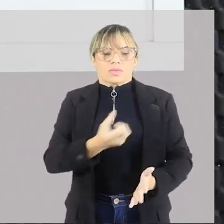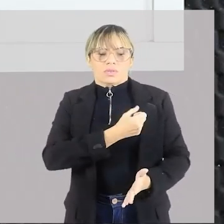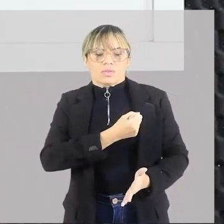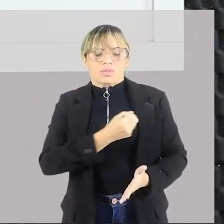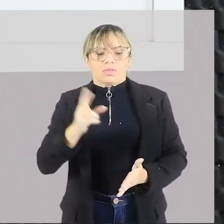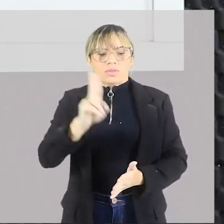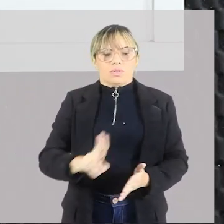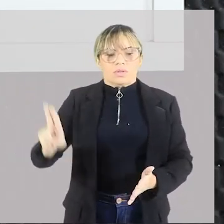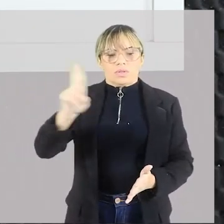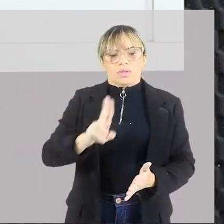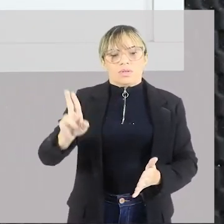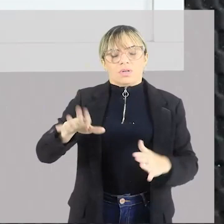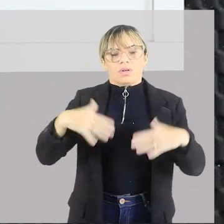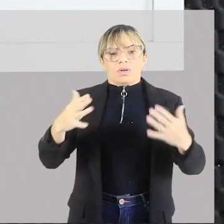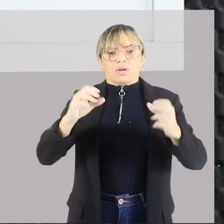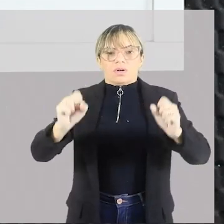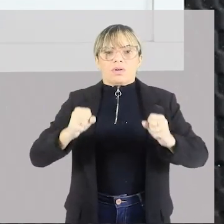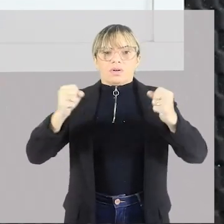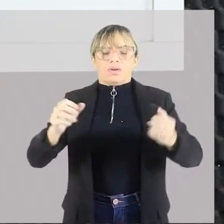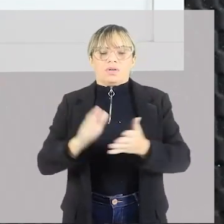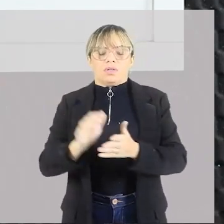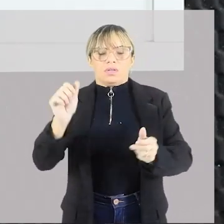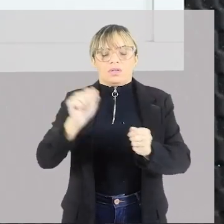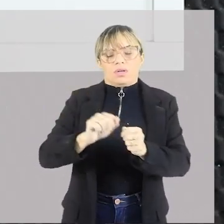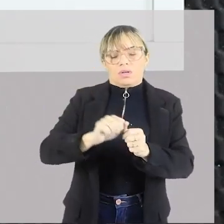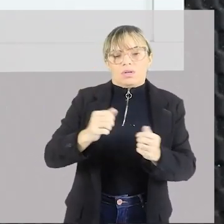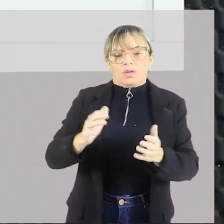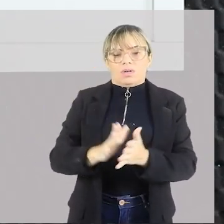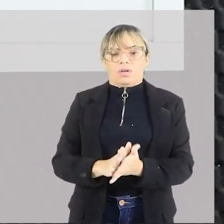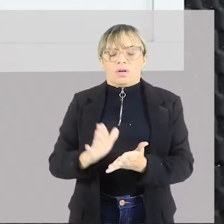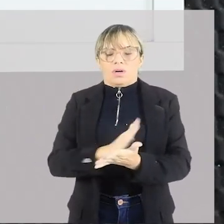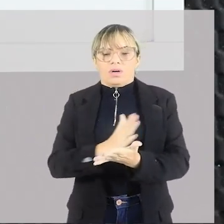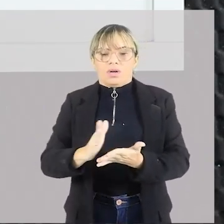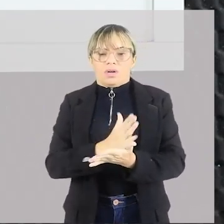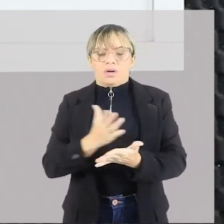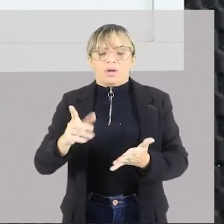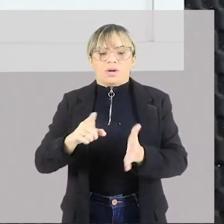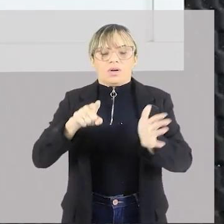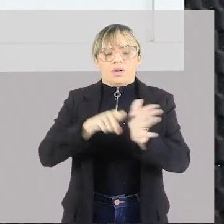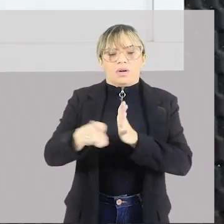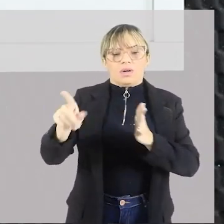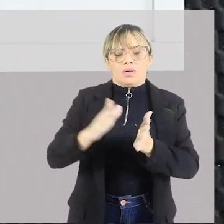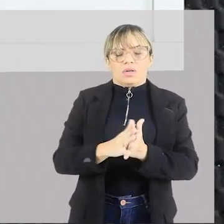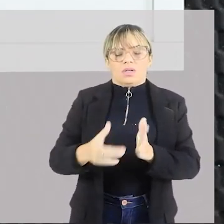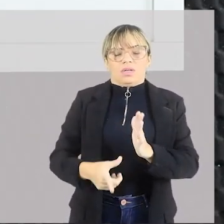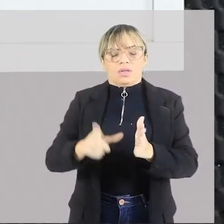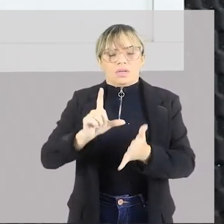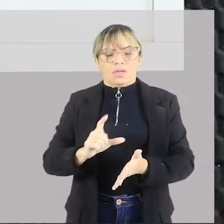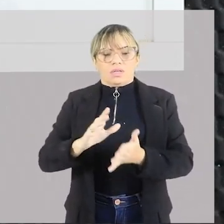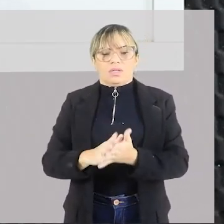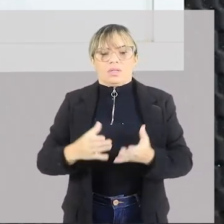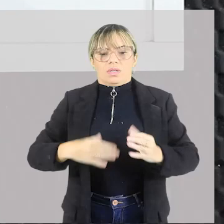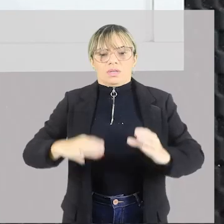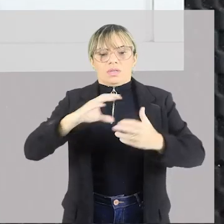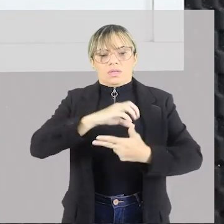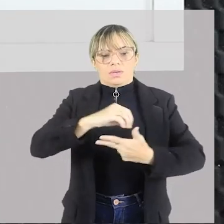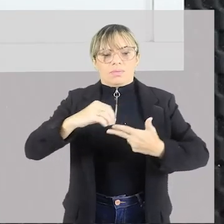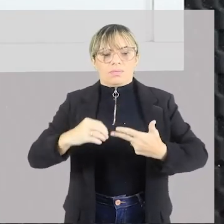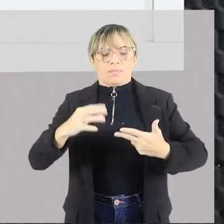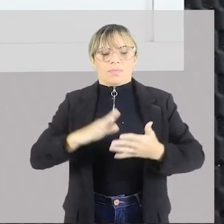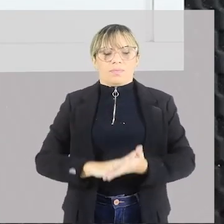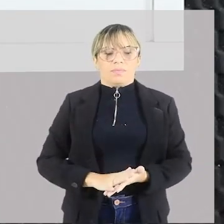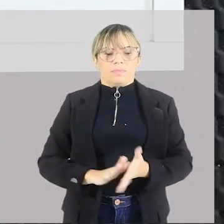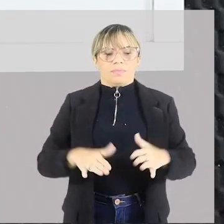resolver alguns problemas e que já caíram em edições anteriores né Tanto do ENEM como questões de concurso Beleza então vem comigo